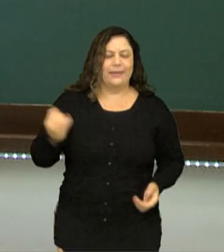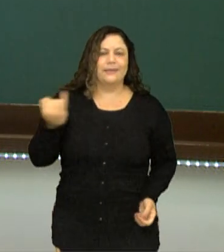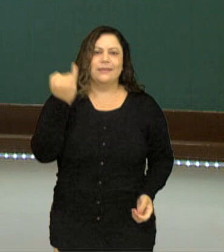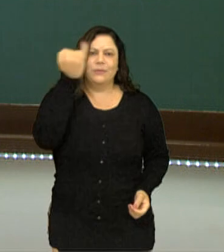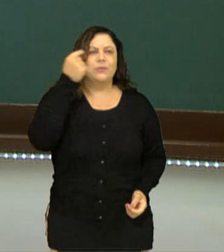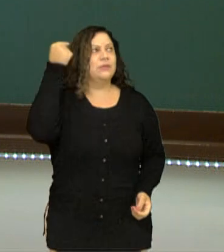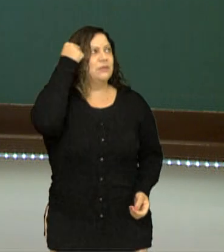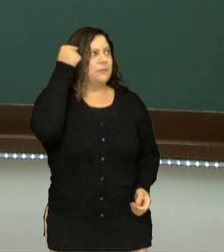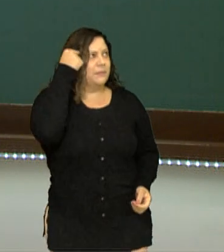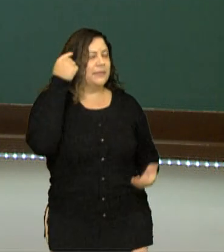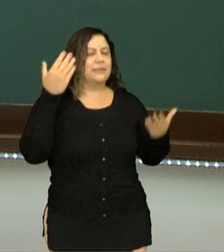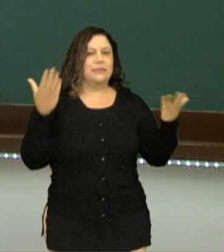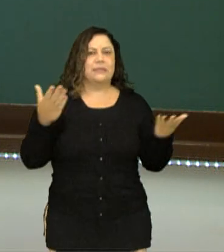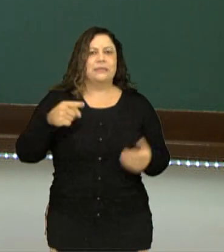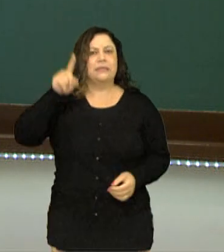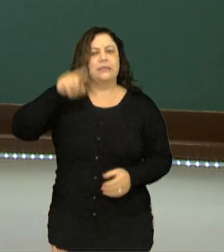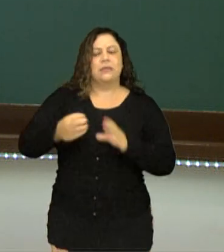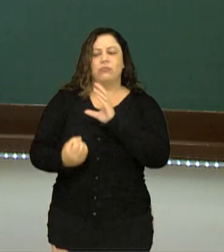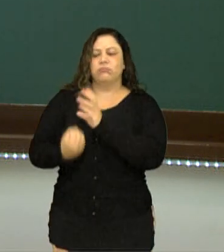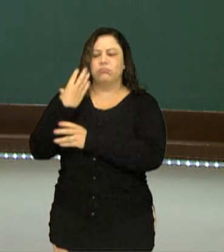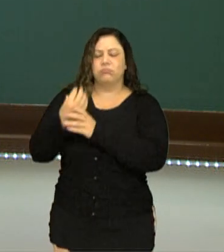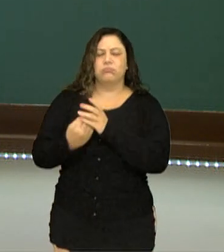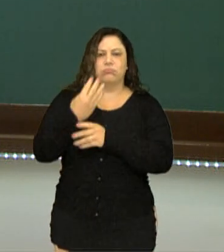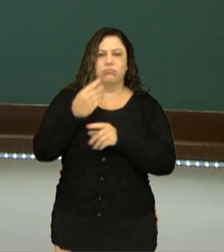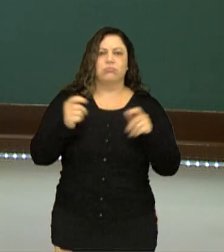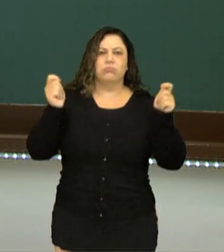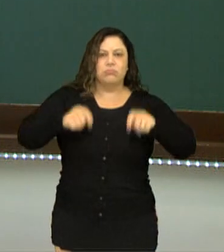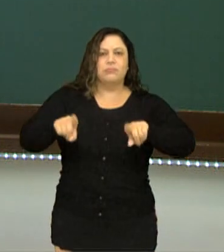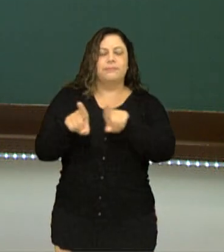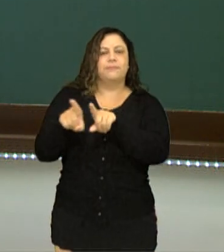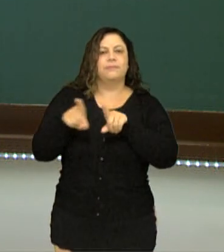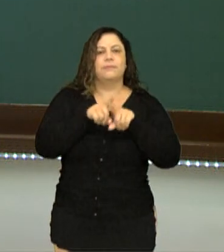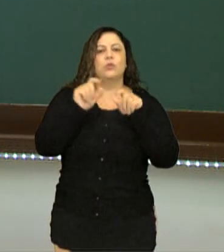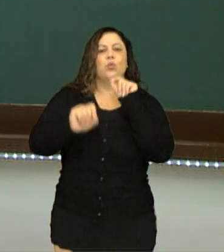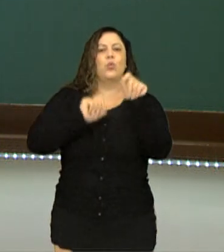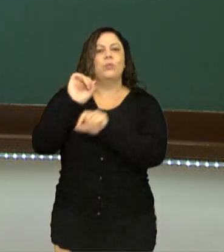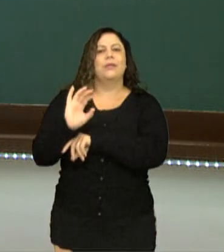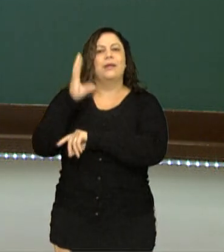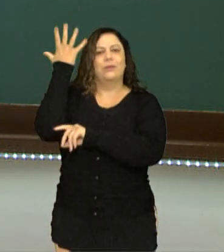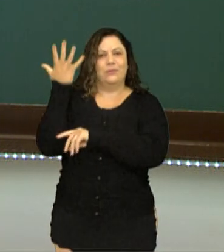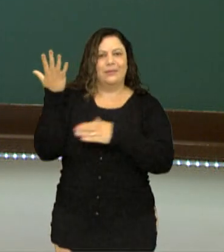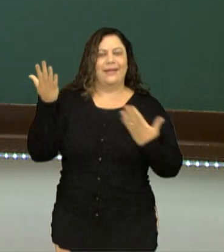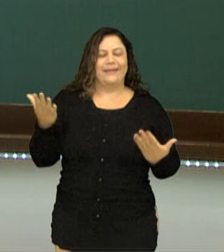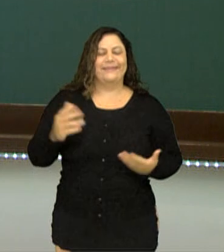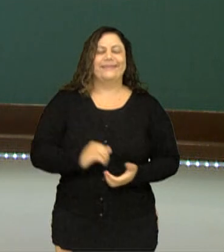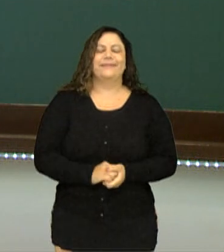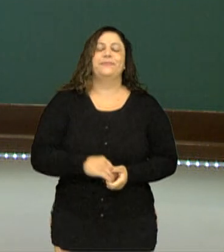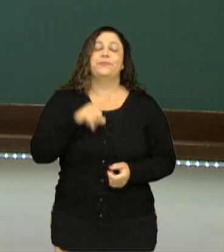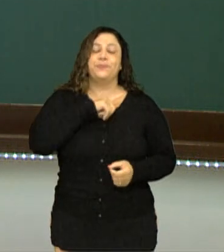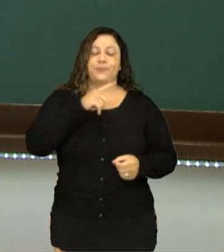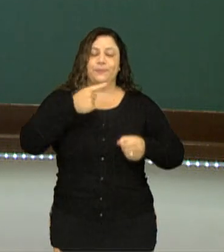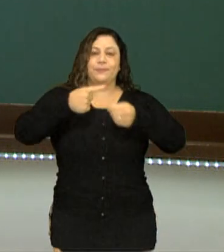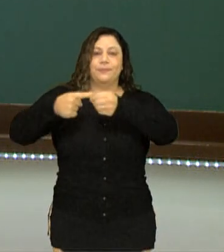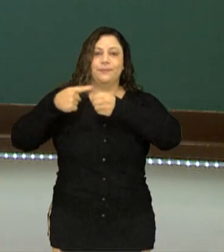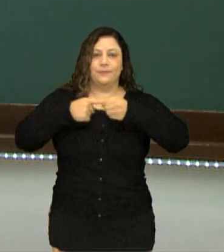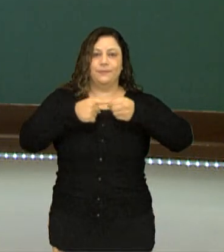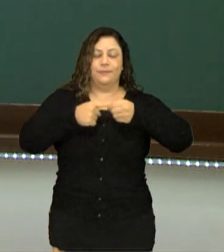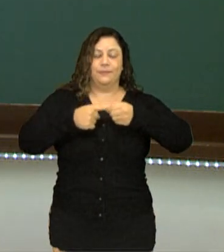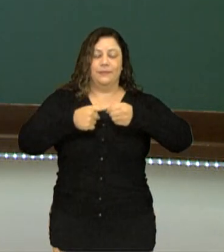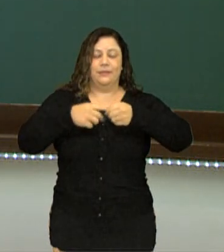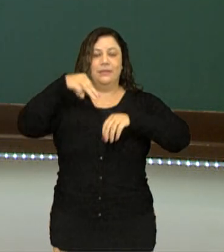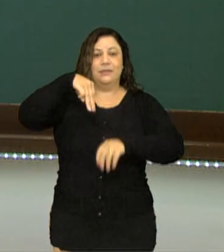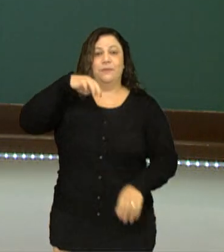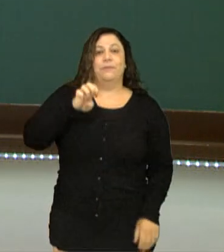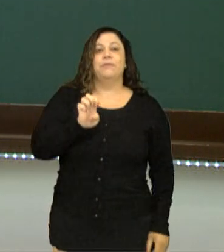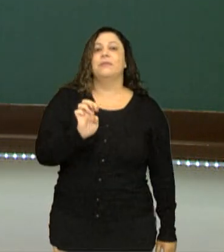Importantíssimo pensar nessa formação das regiões metropolitanas, como elas acontecem, né? Nós vamos ter uma cidade que é a metrópole,